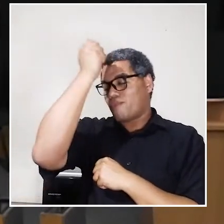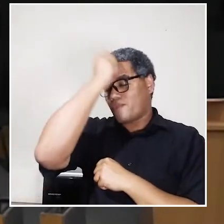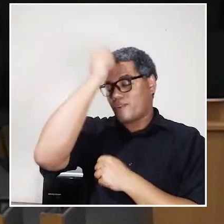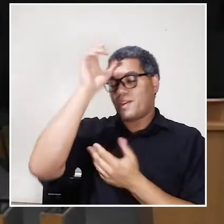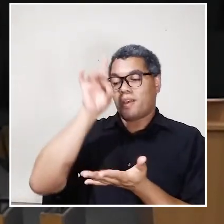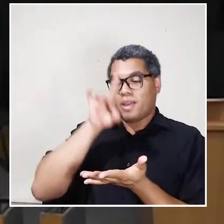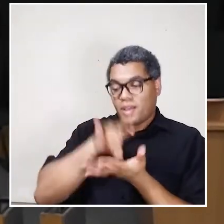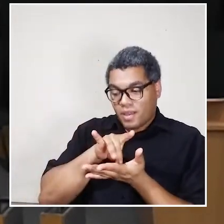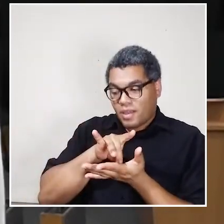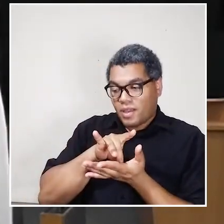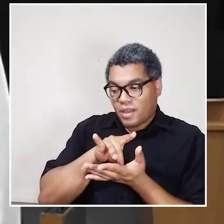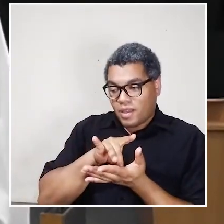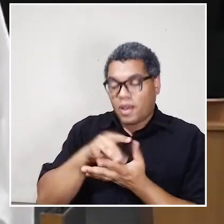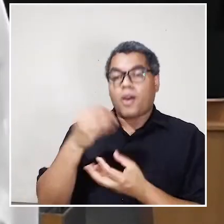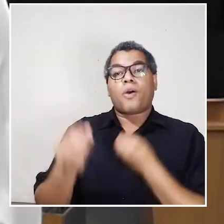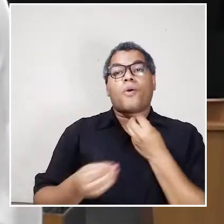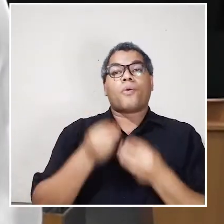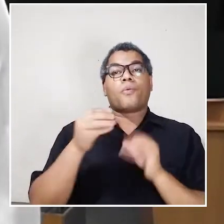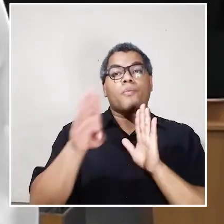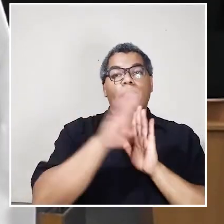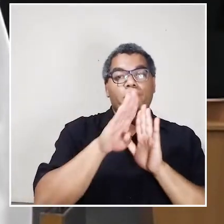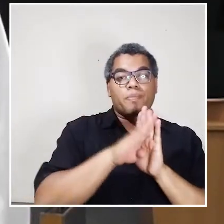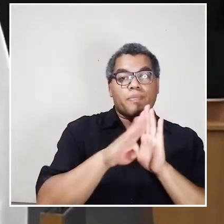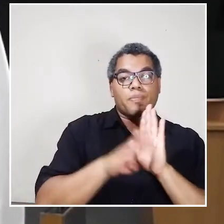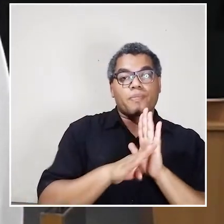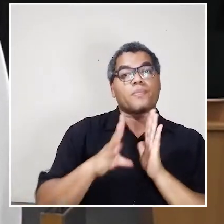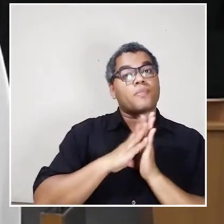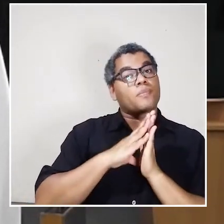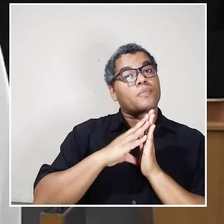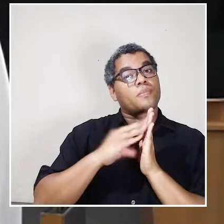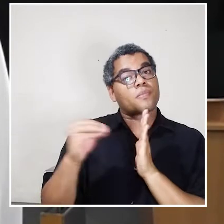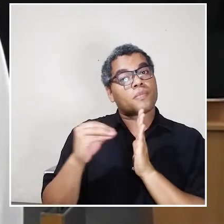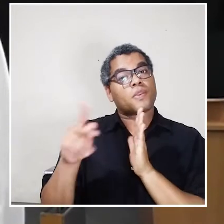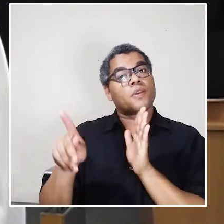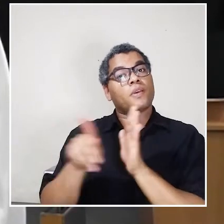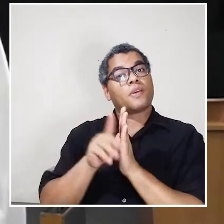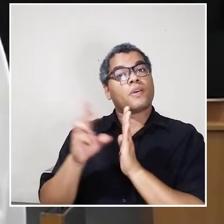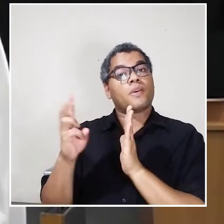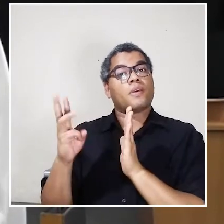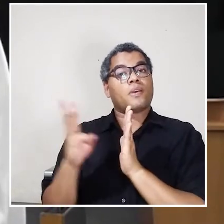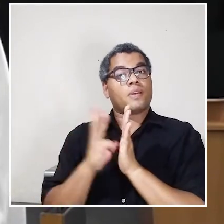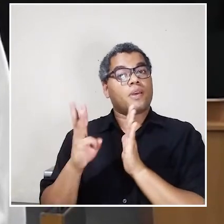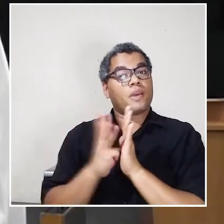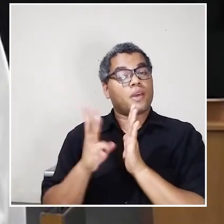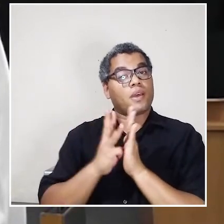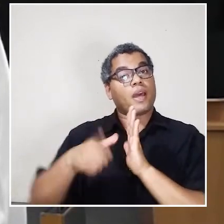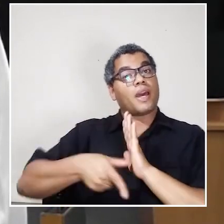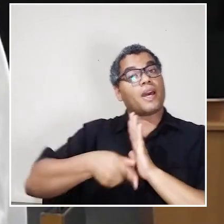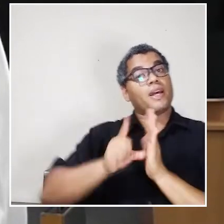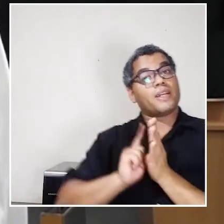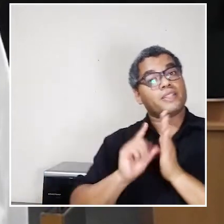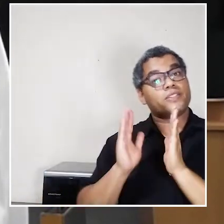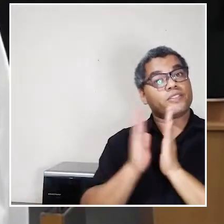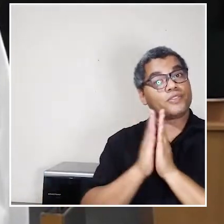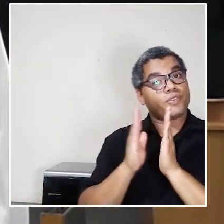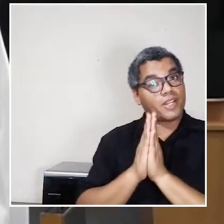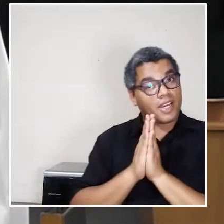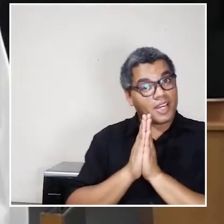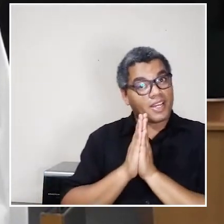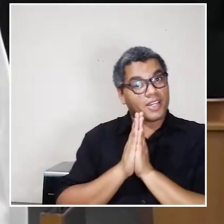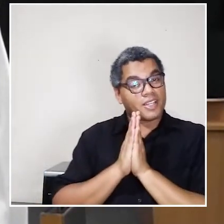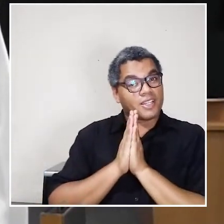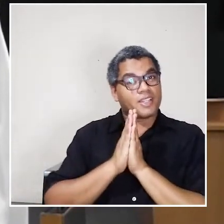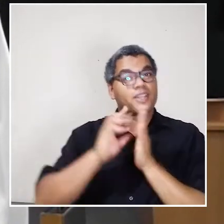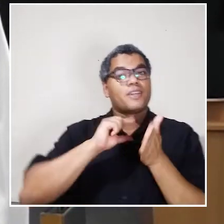Verdadeiro arrependimento nos moldes de Daniel, antes de orar. Veja bem, versículo 3.